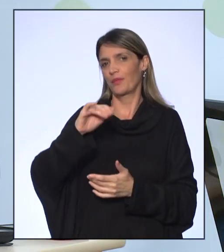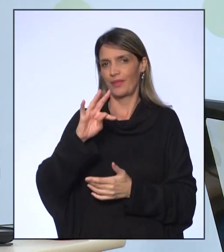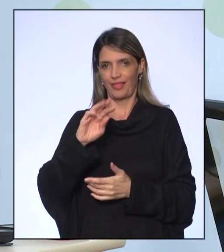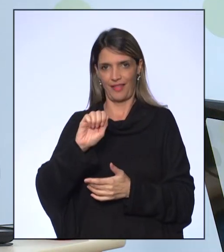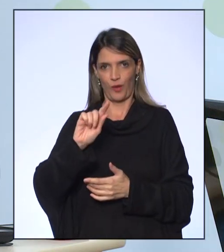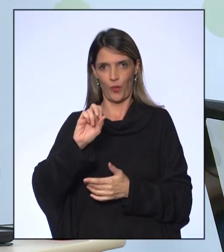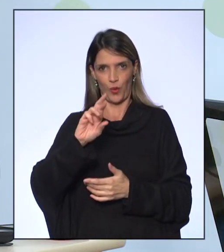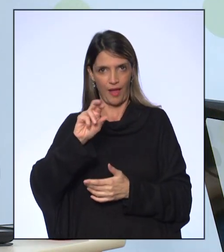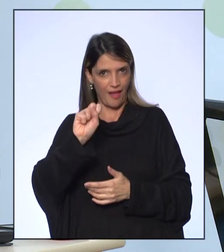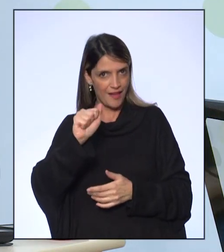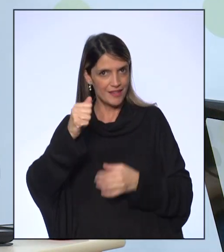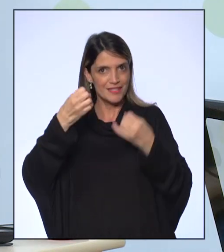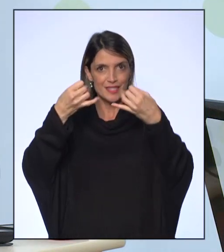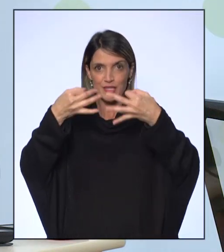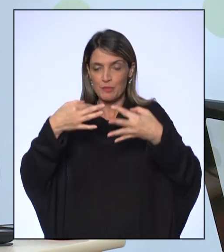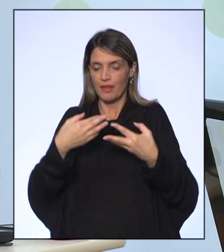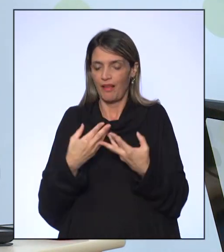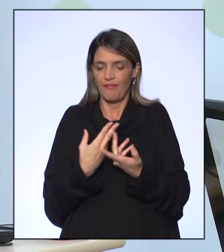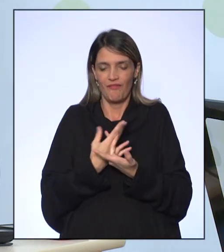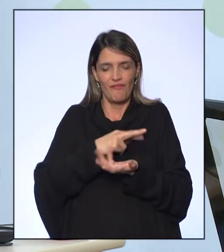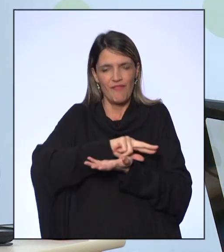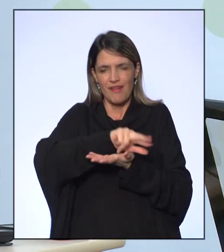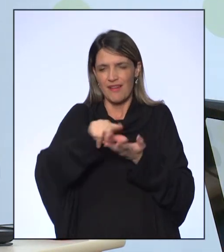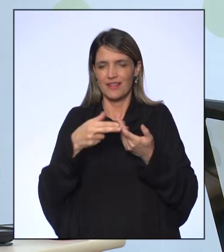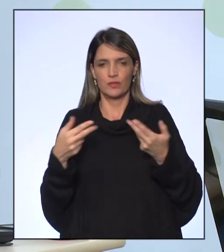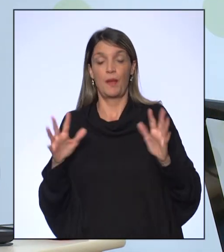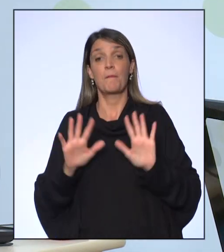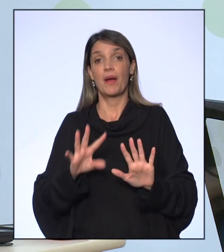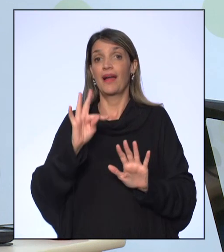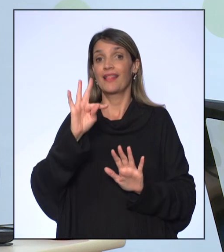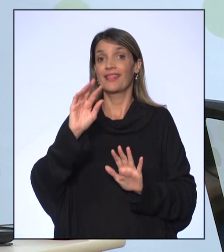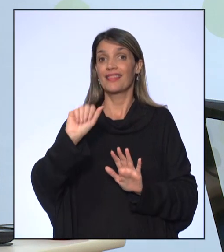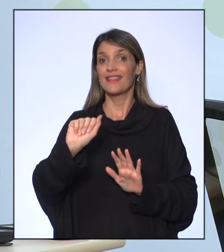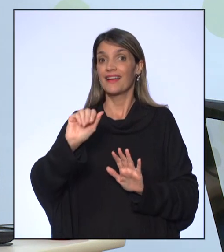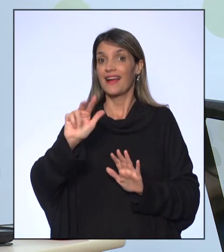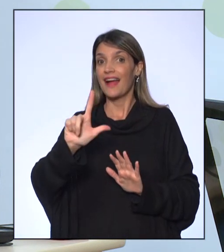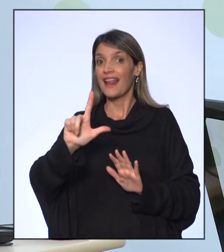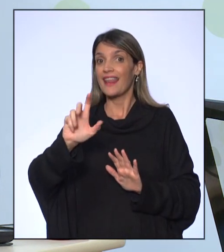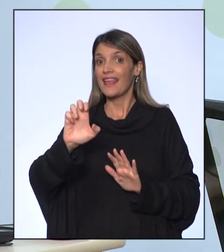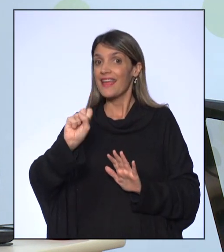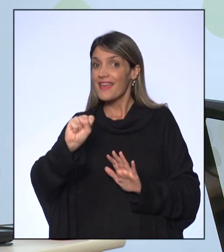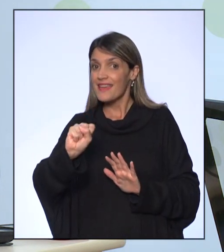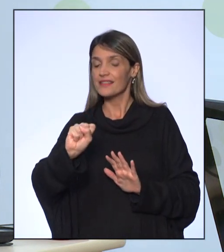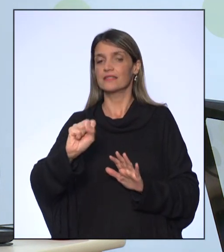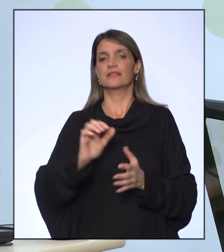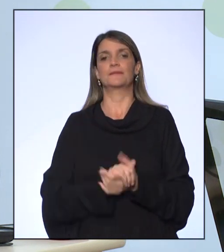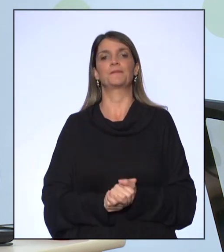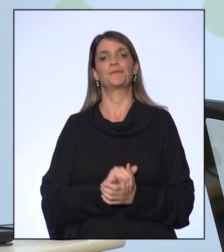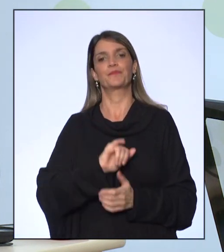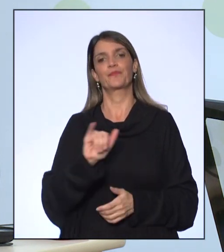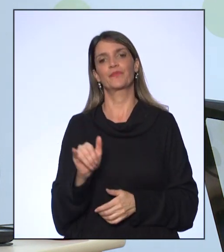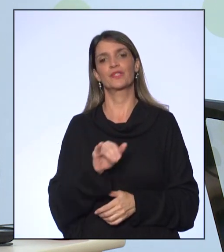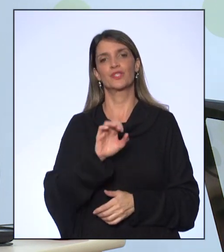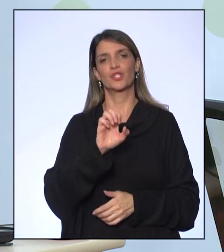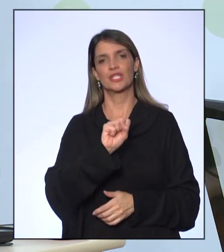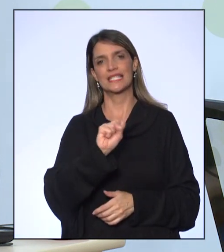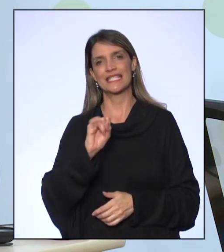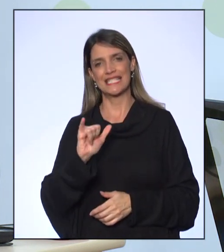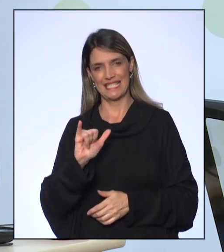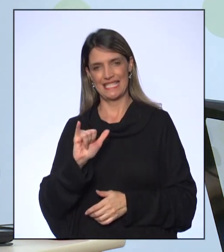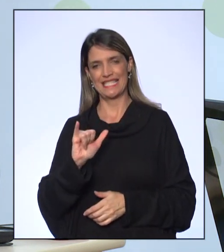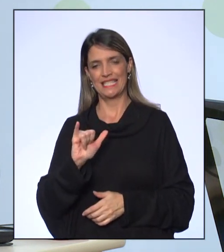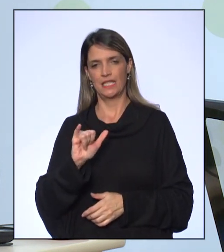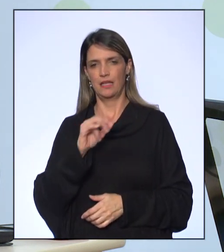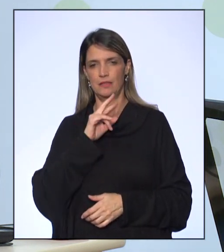explica muita coisa. Mas vamos pensar em Tales primeiro, né? A Jessie Lima falou que a